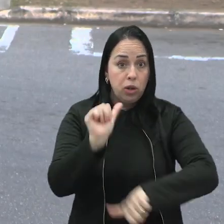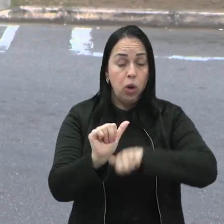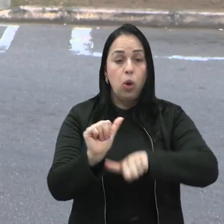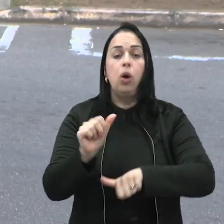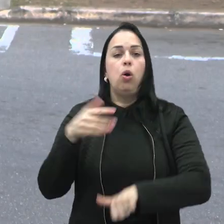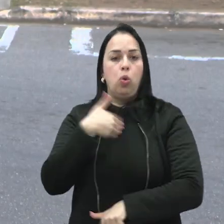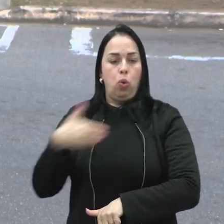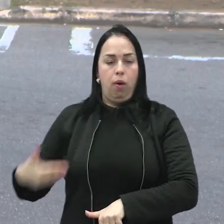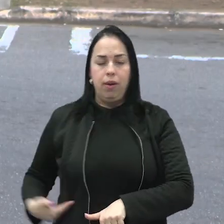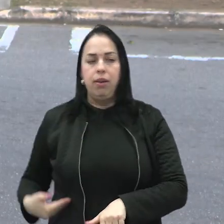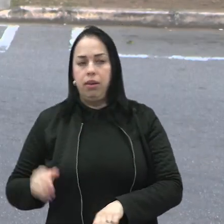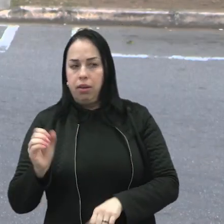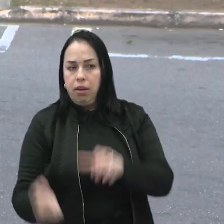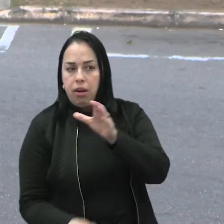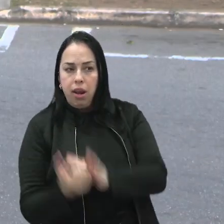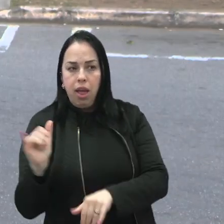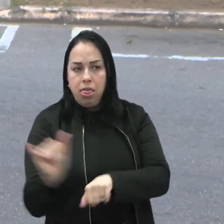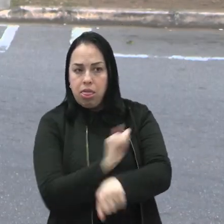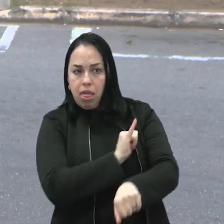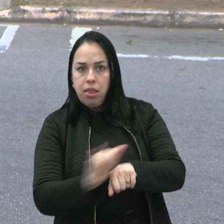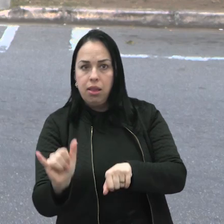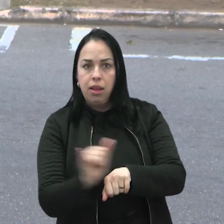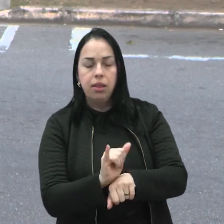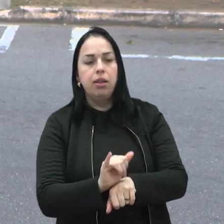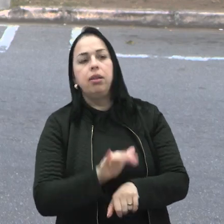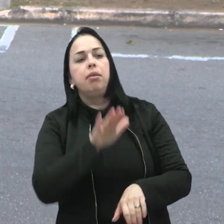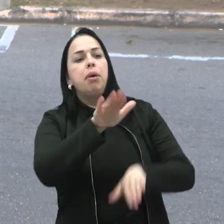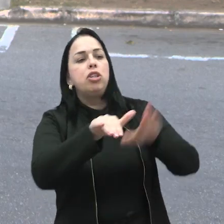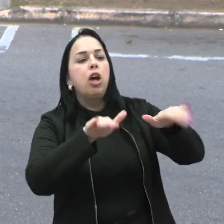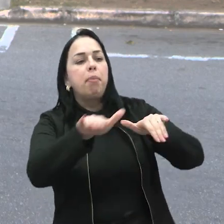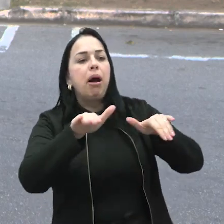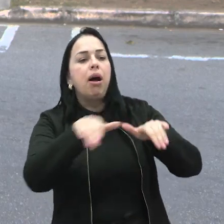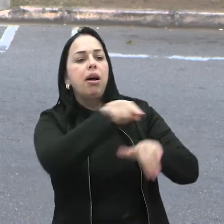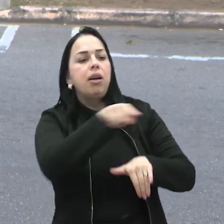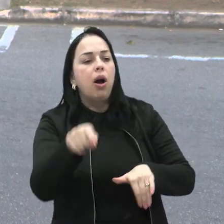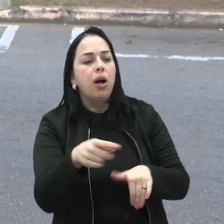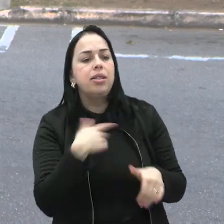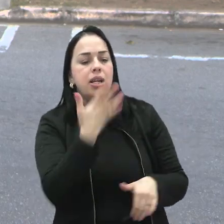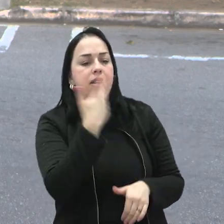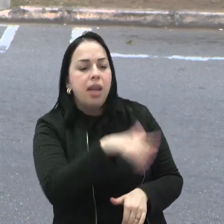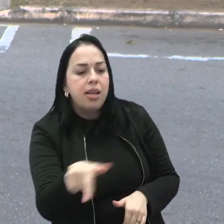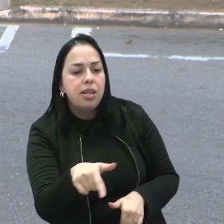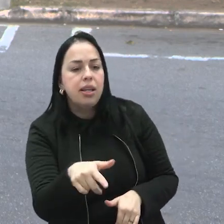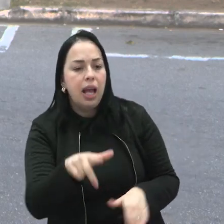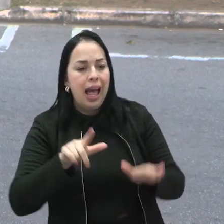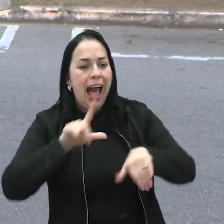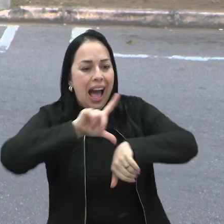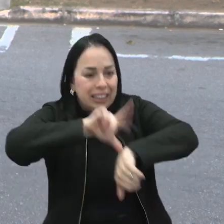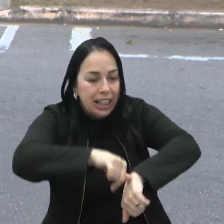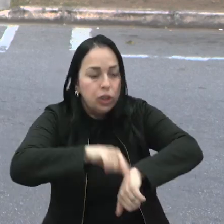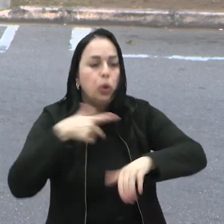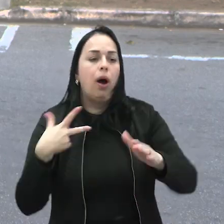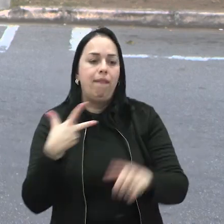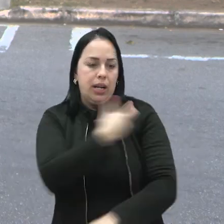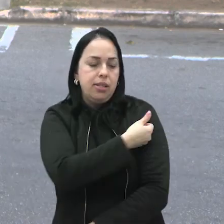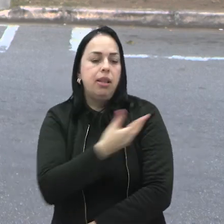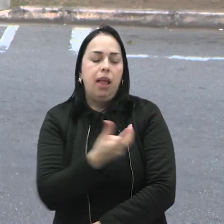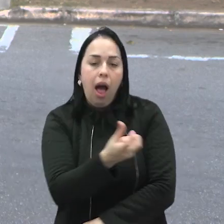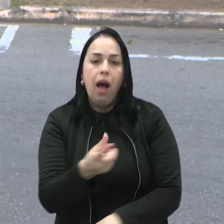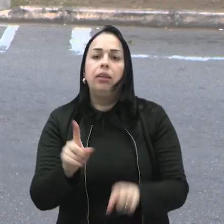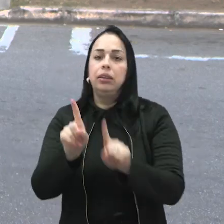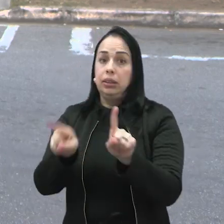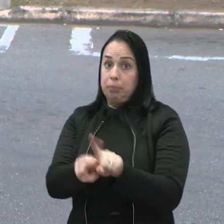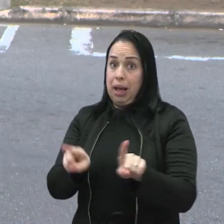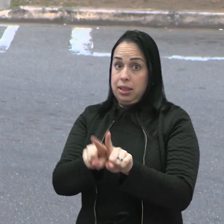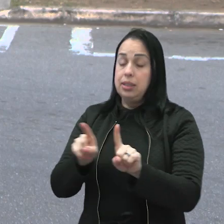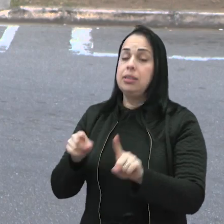poder público investe em estratégias, como a busca ativa por crianças com a vacinação atrasada e campanhas de